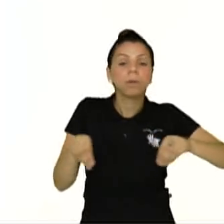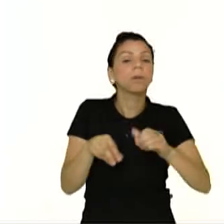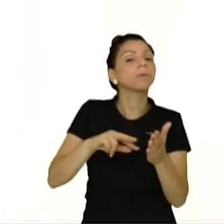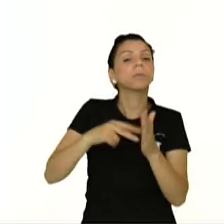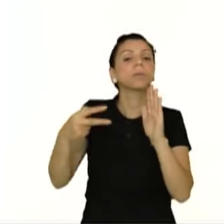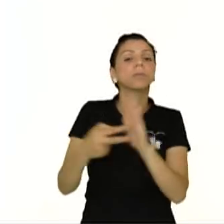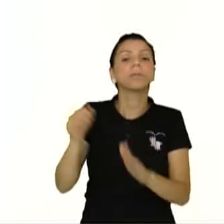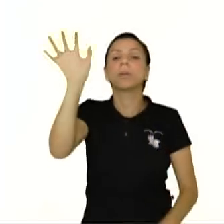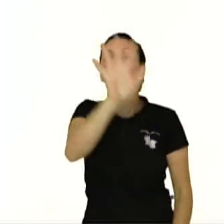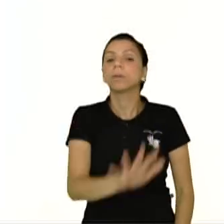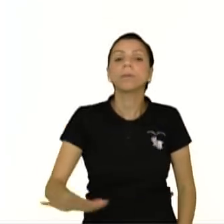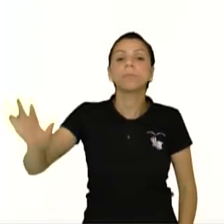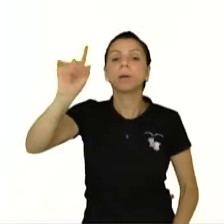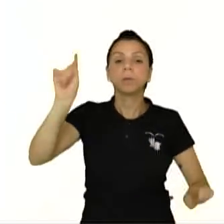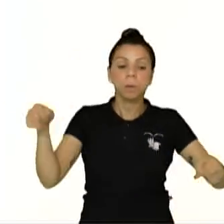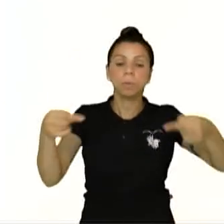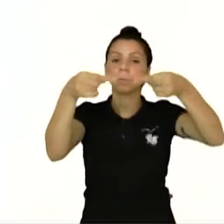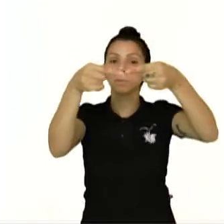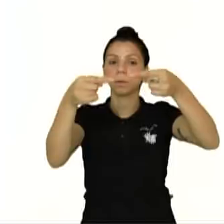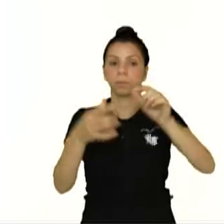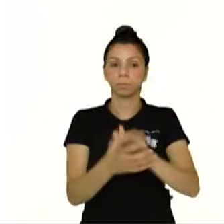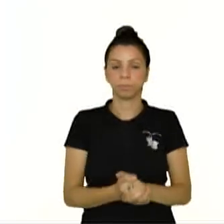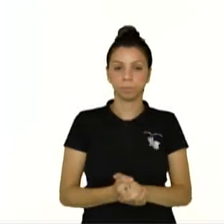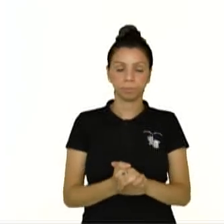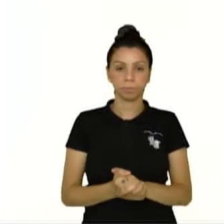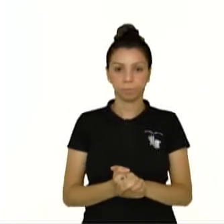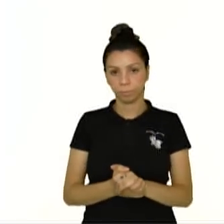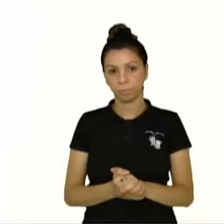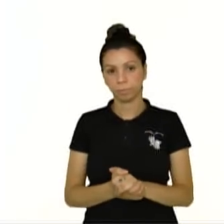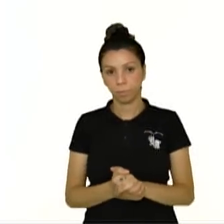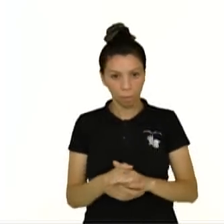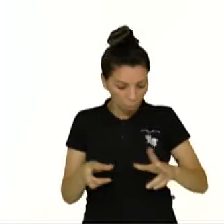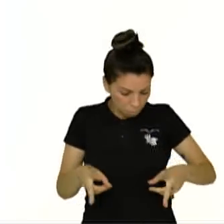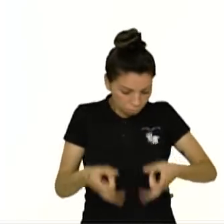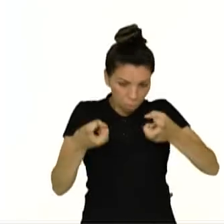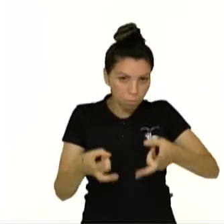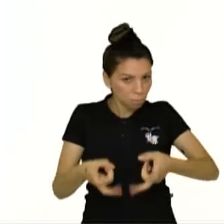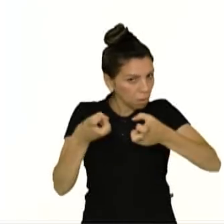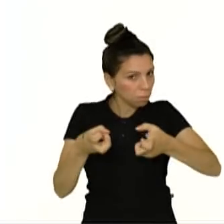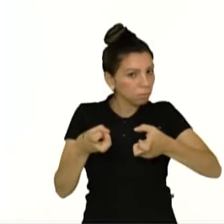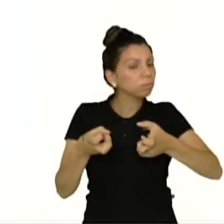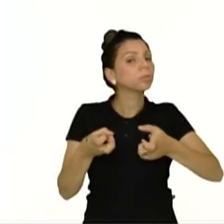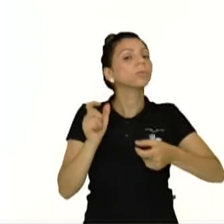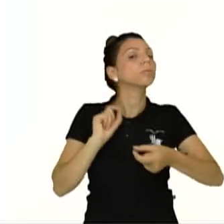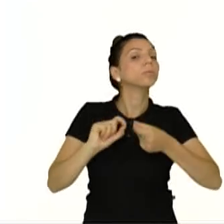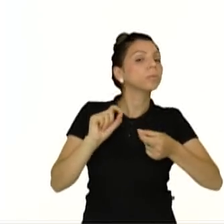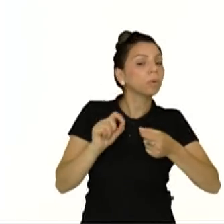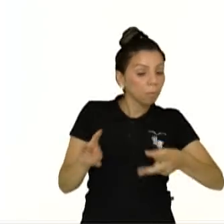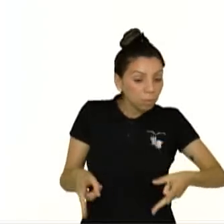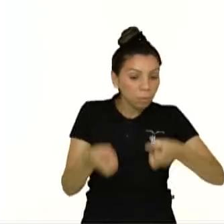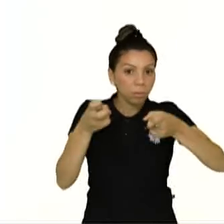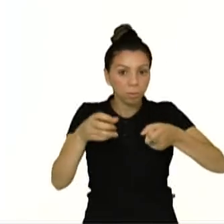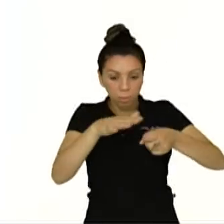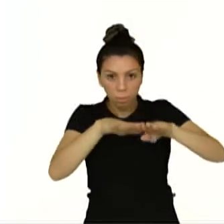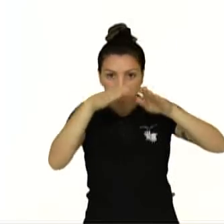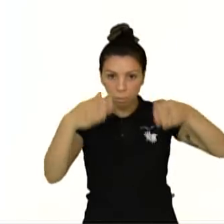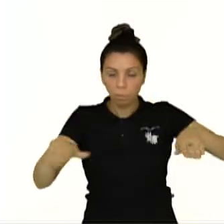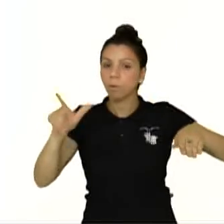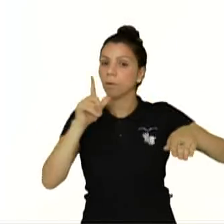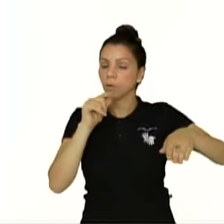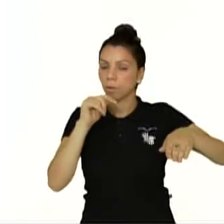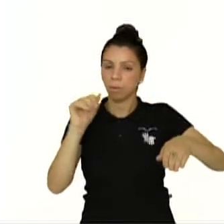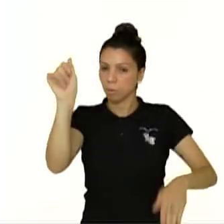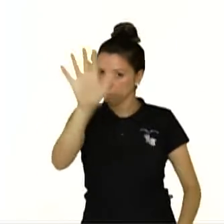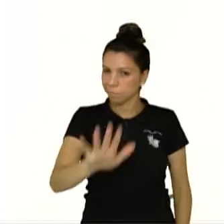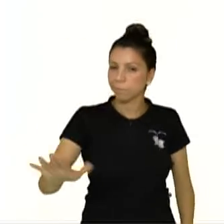respeito a essa imagem? Ó, a pergunta já dá uma dica, algo está sendo extraído, algo está sendo retirado com base